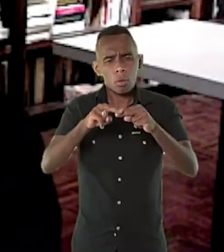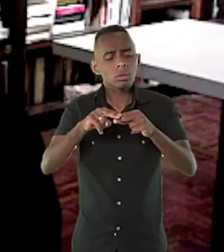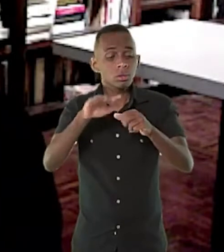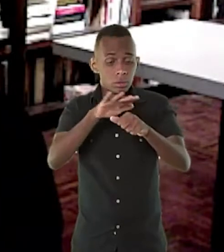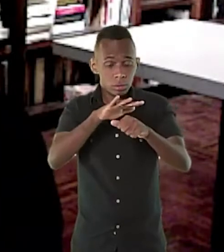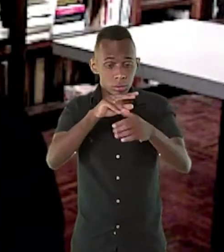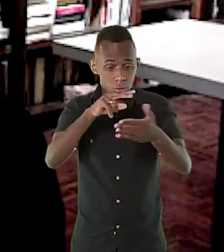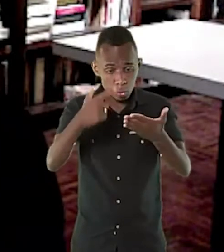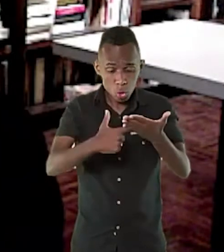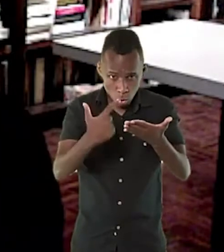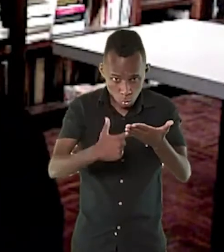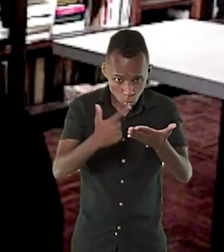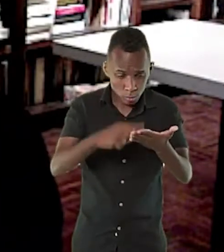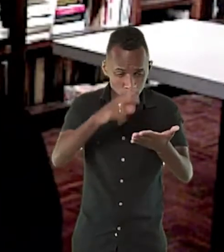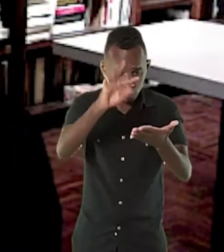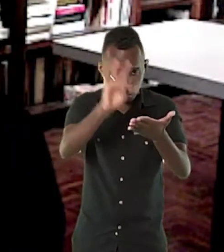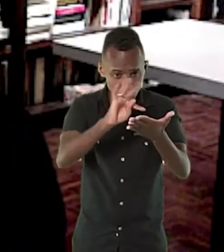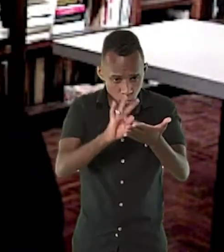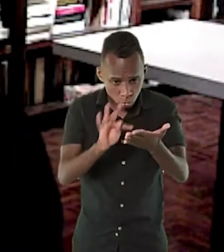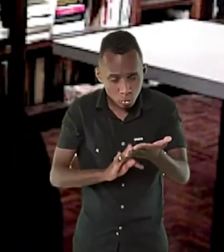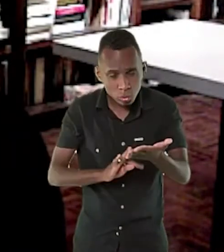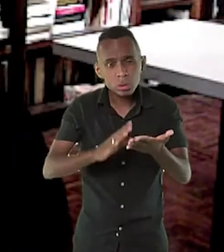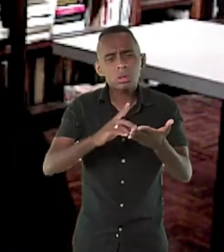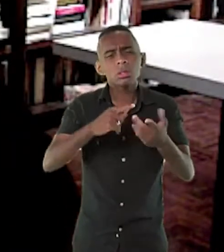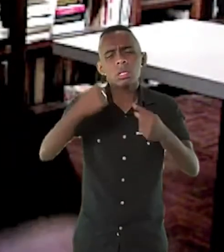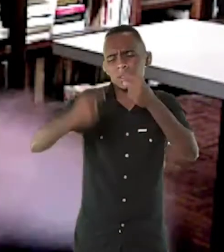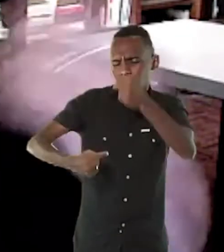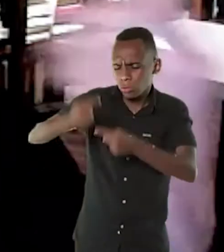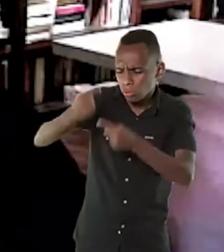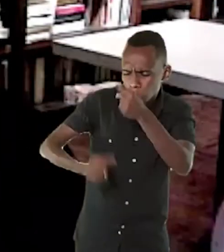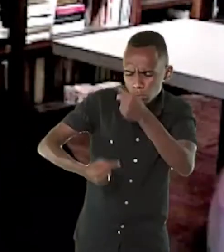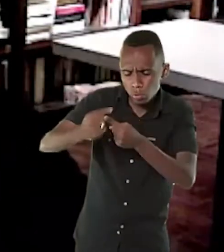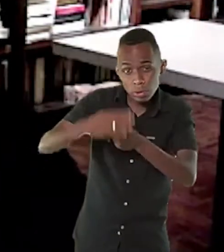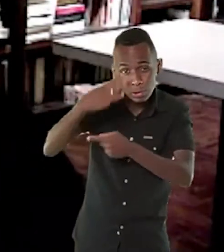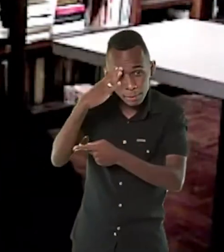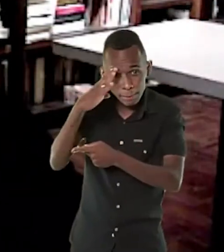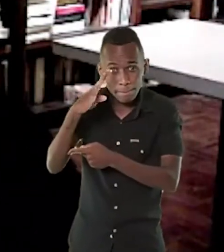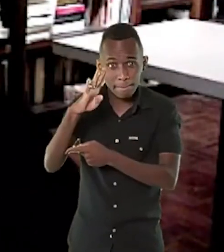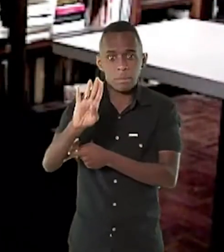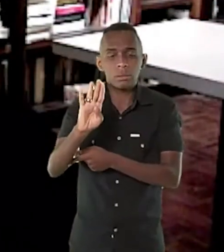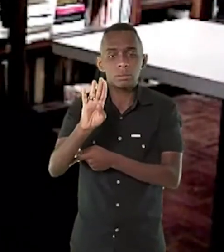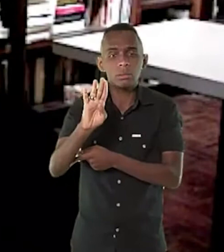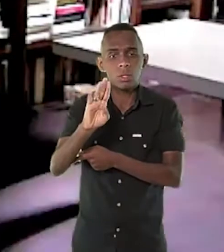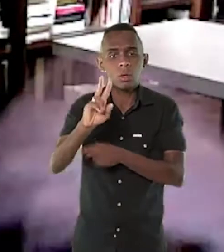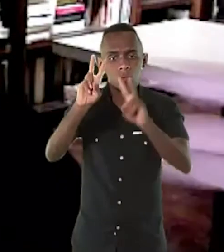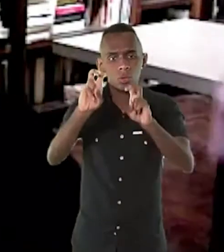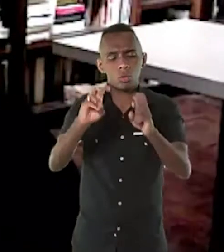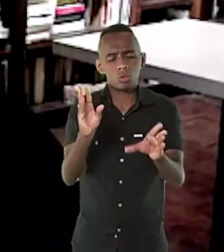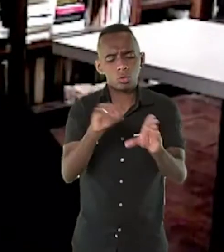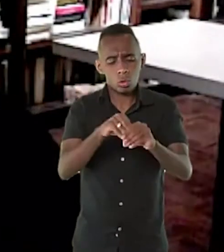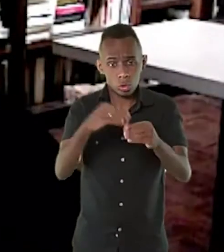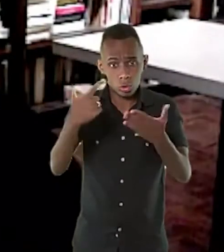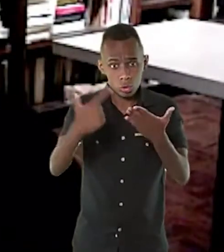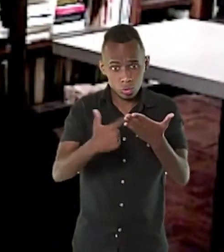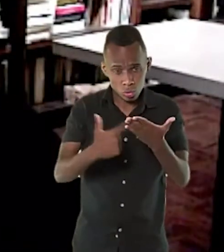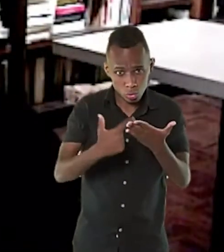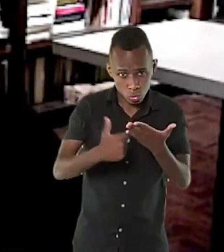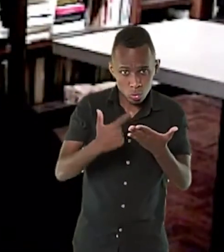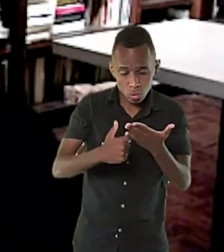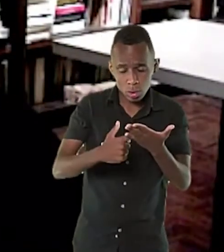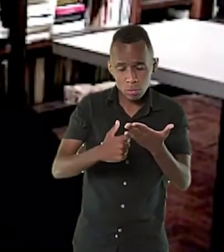que as principais discussões que são feitas em políticas da